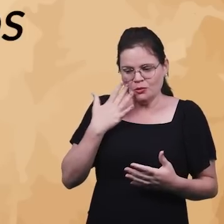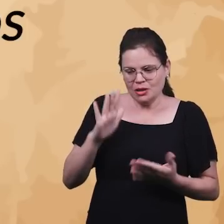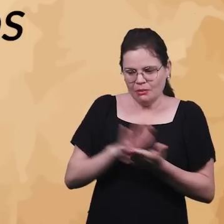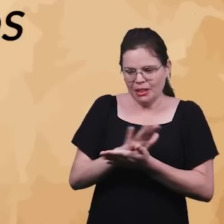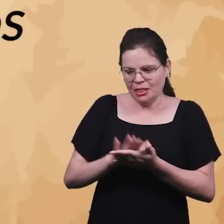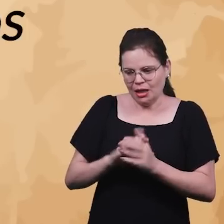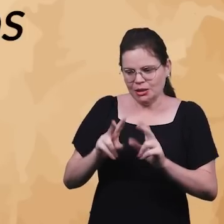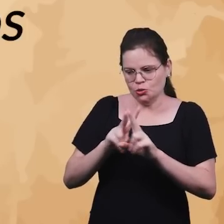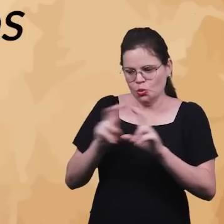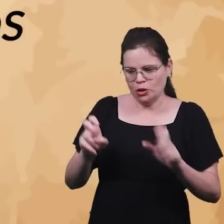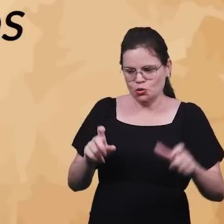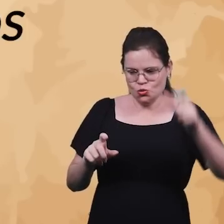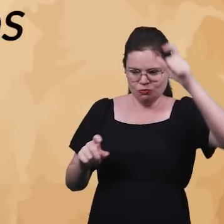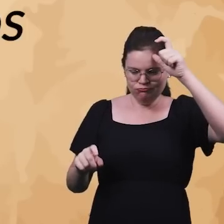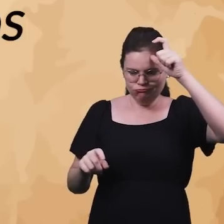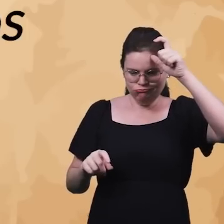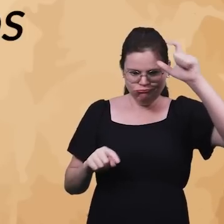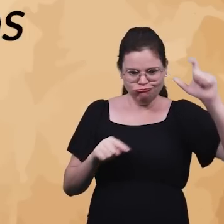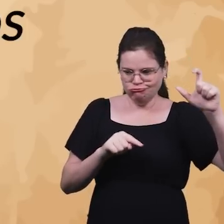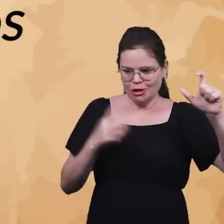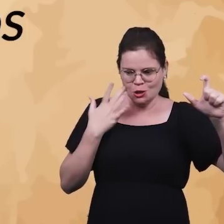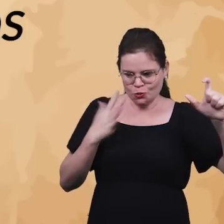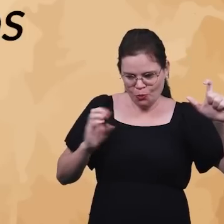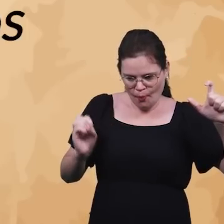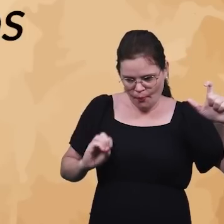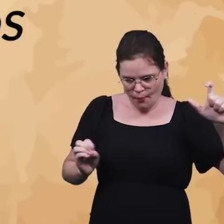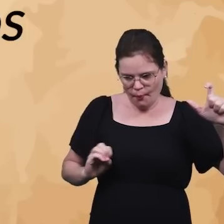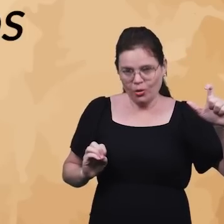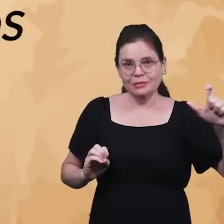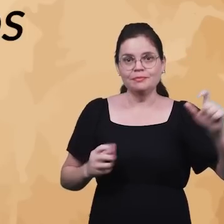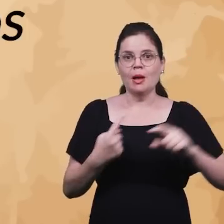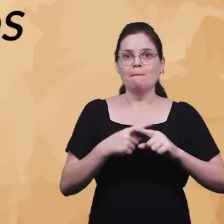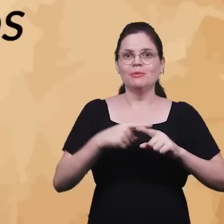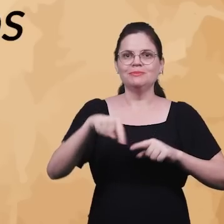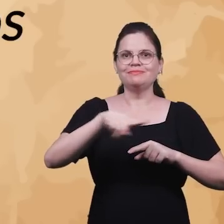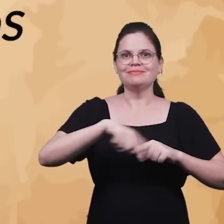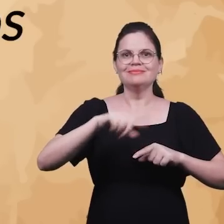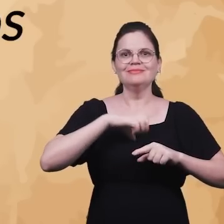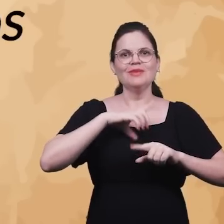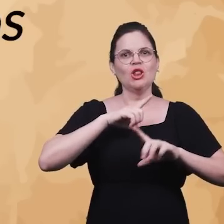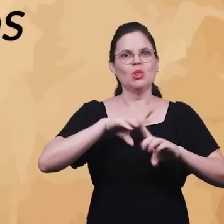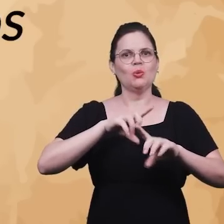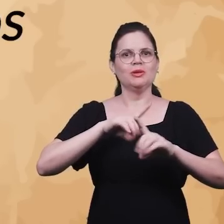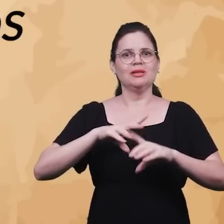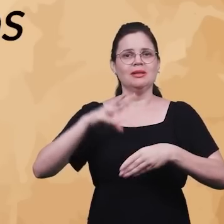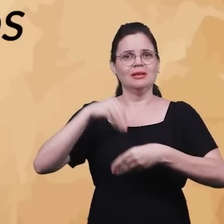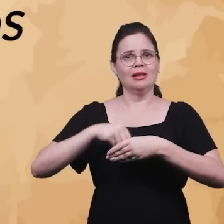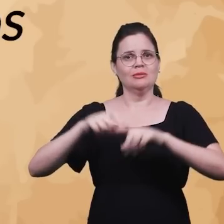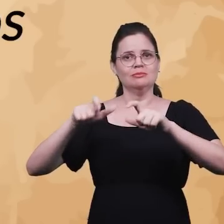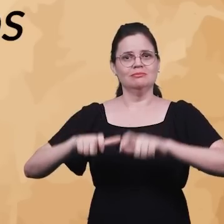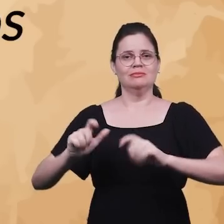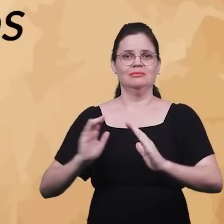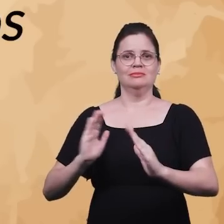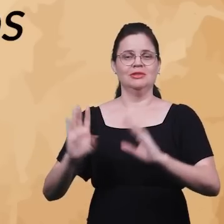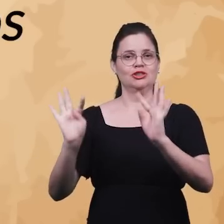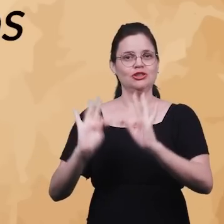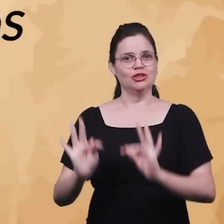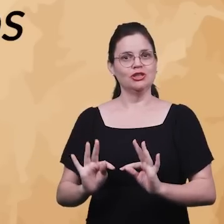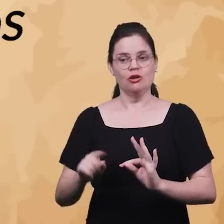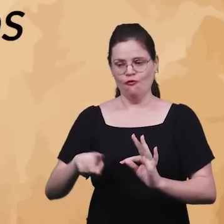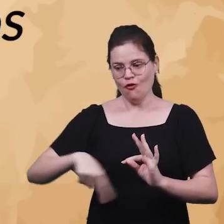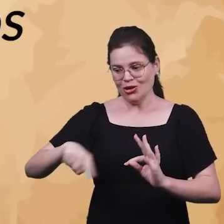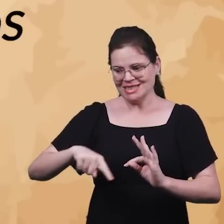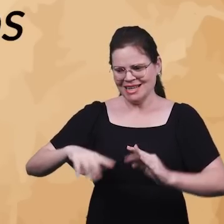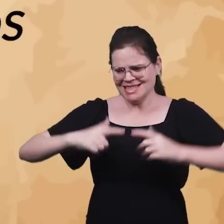conheceram, como dizem, as profundezas de Satanás. O que é profundeza de Satanás? Era onde estava mergulhada a doutrina em Tiatira.